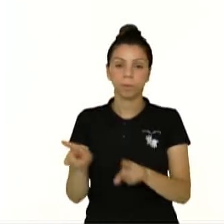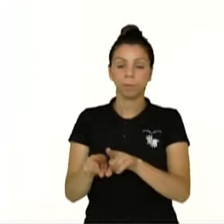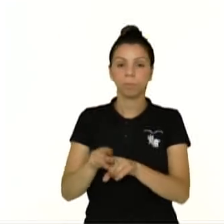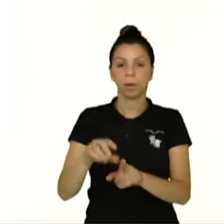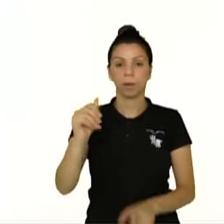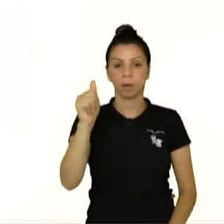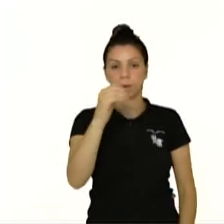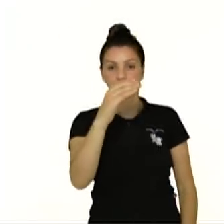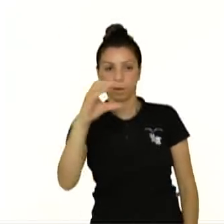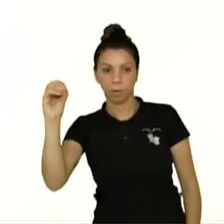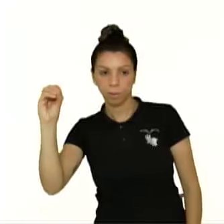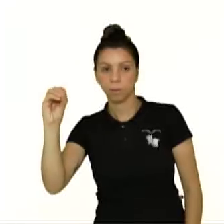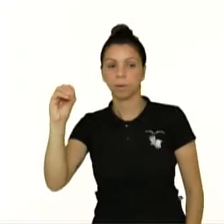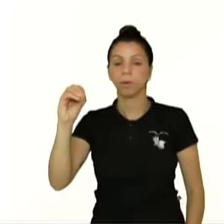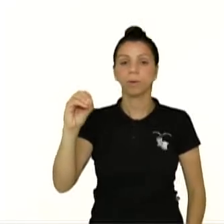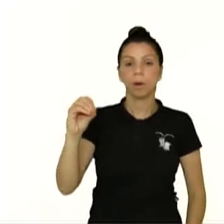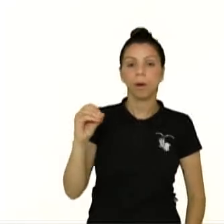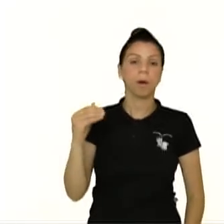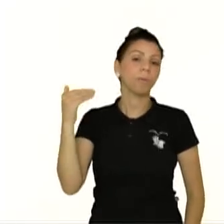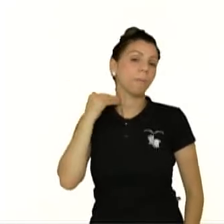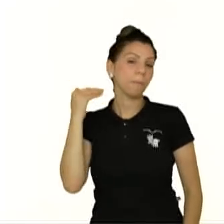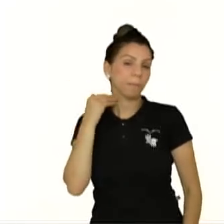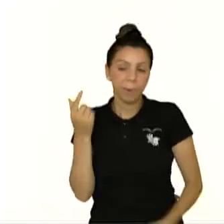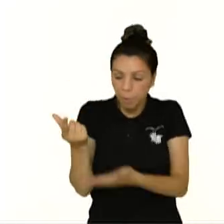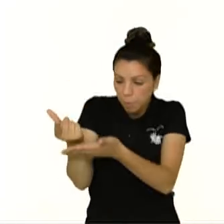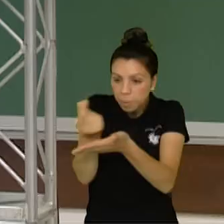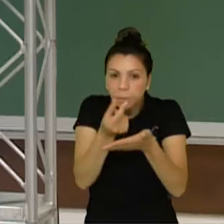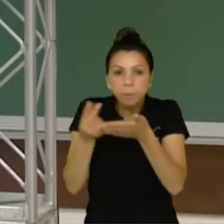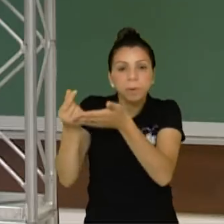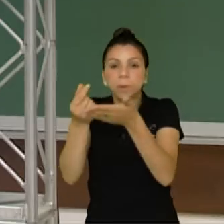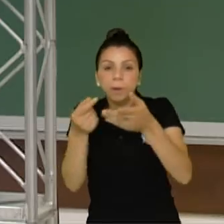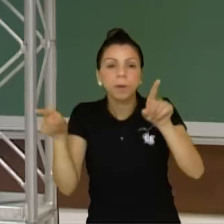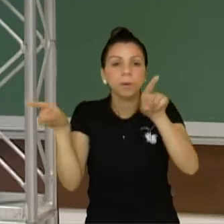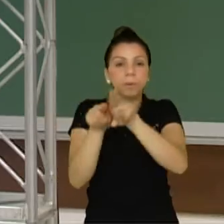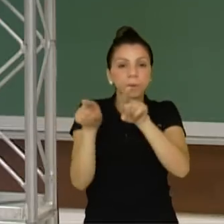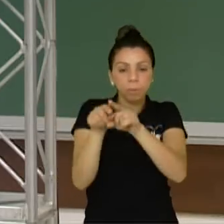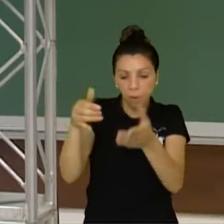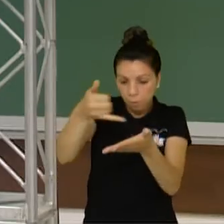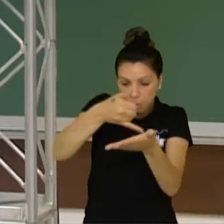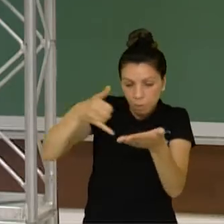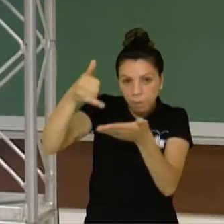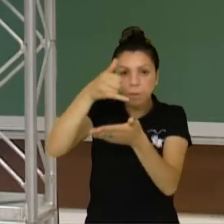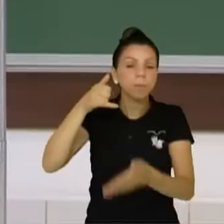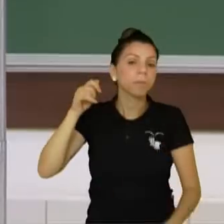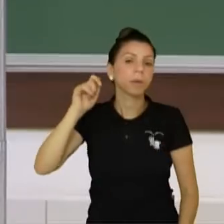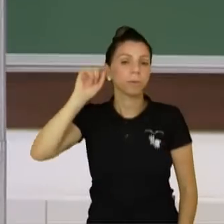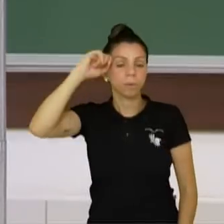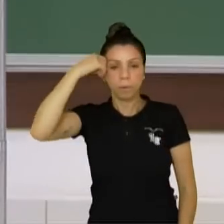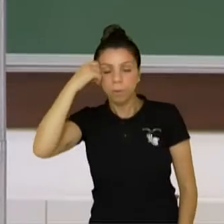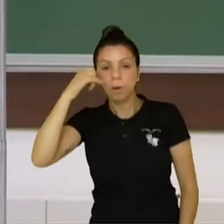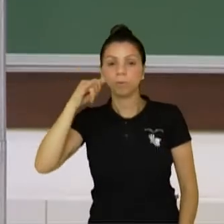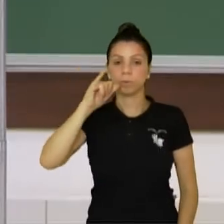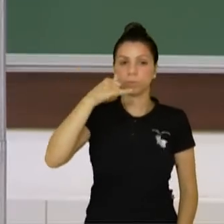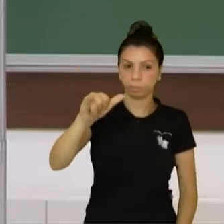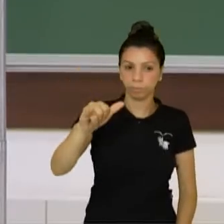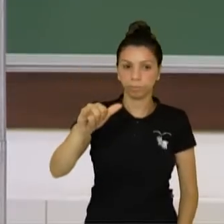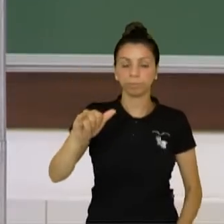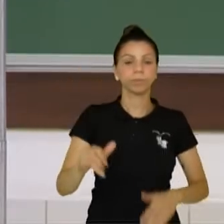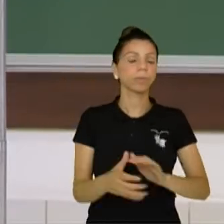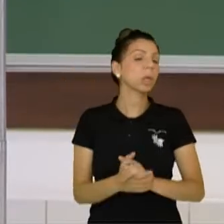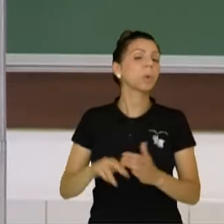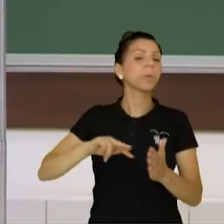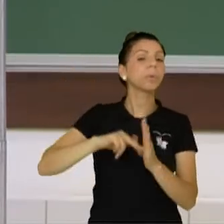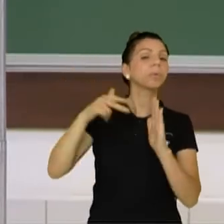aço, ao dinheiro, ao banco, ao petróleo, à eletricidade, enfim. E o